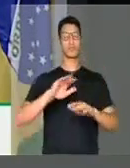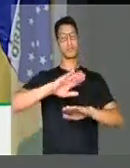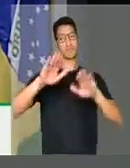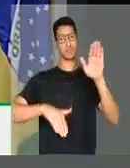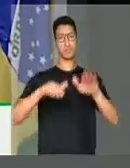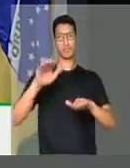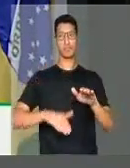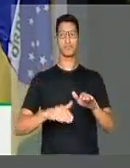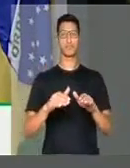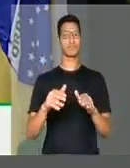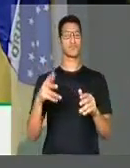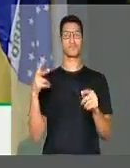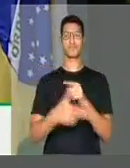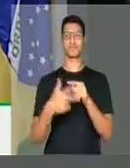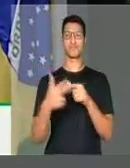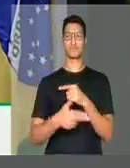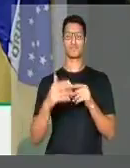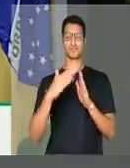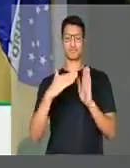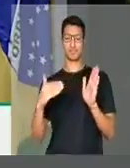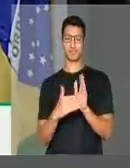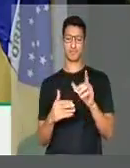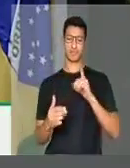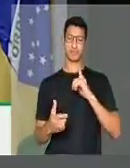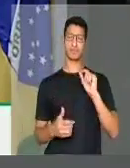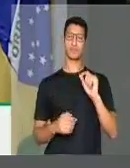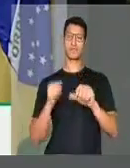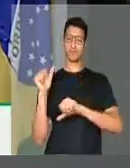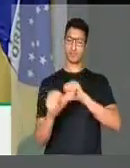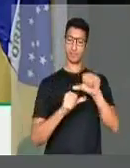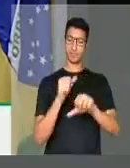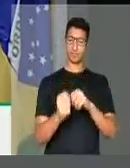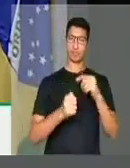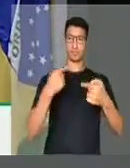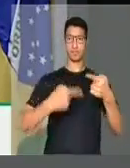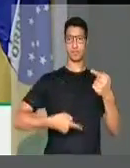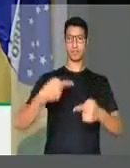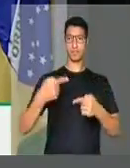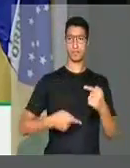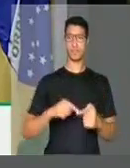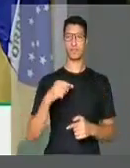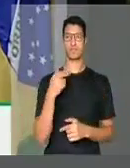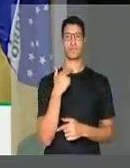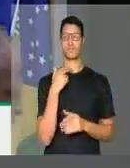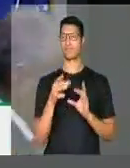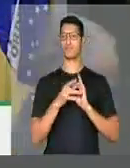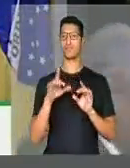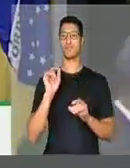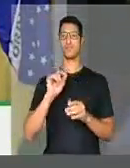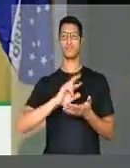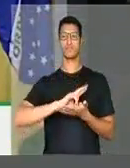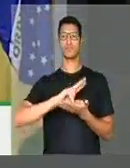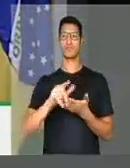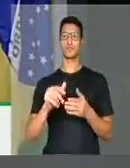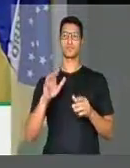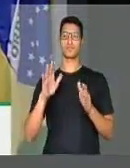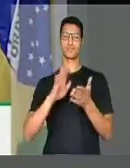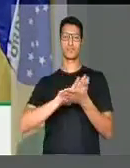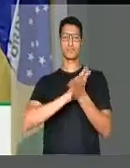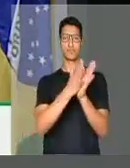vezes o picadeiro do palanque em que se transformou esse debate não permite que as